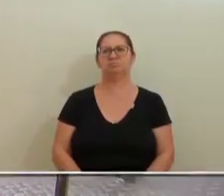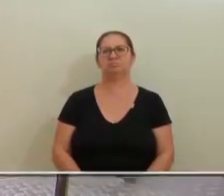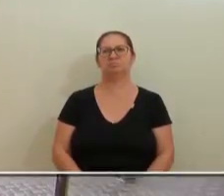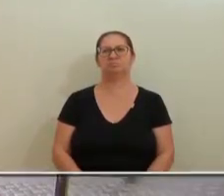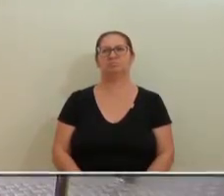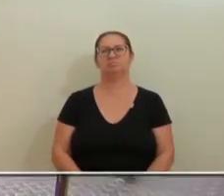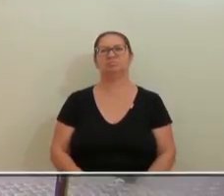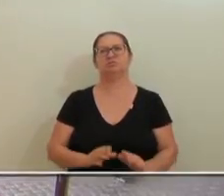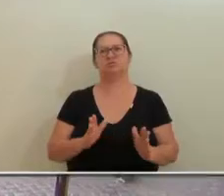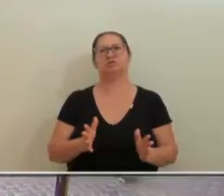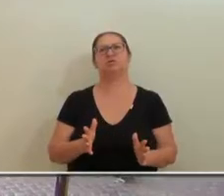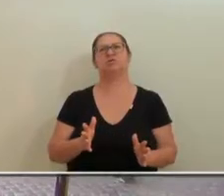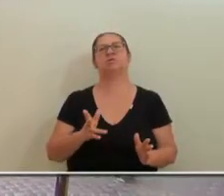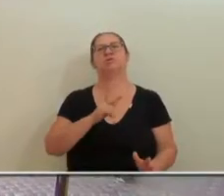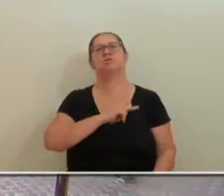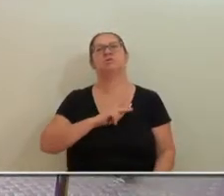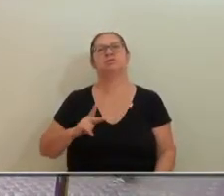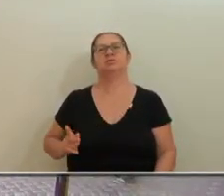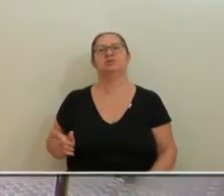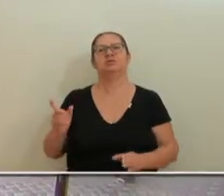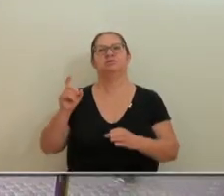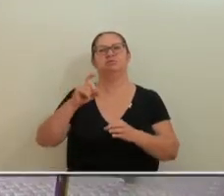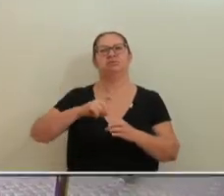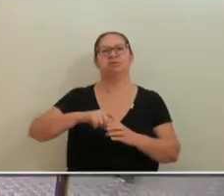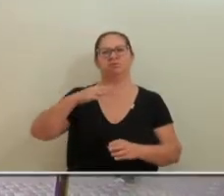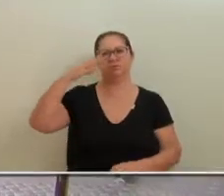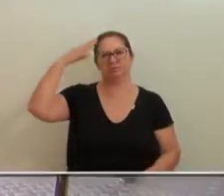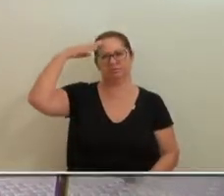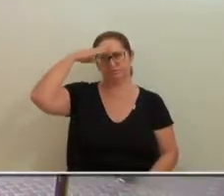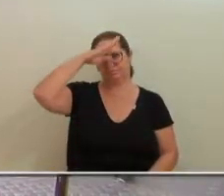Passo a presidência ao vereador Márcio Rosa.